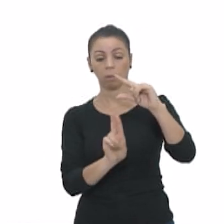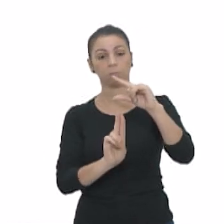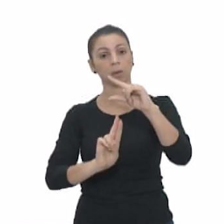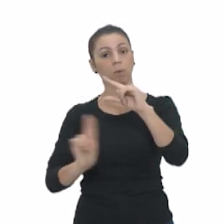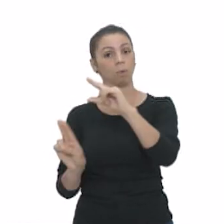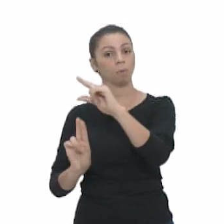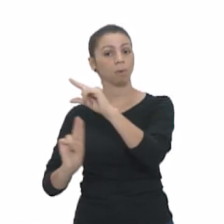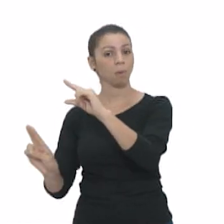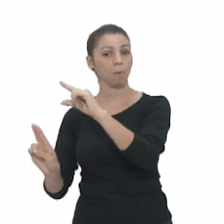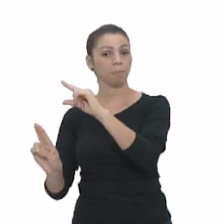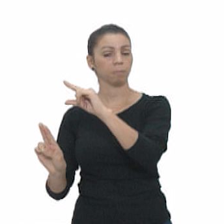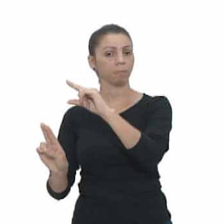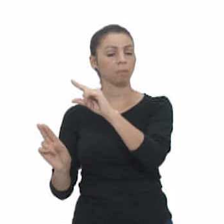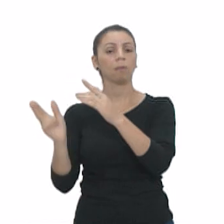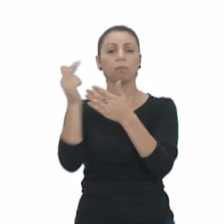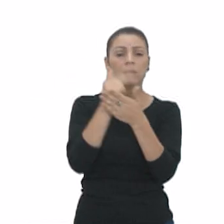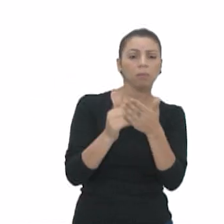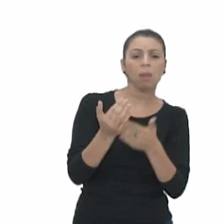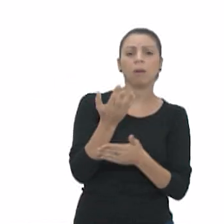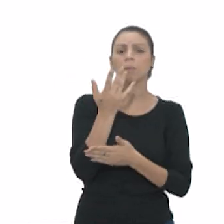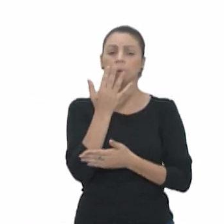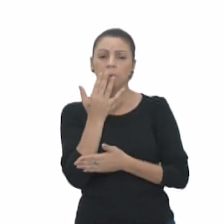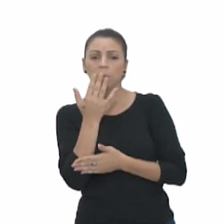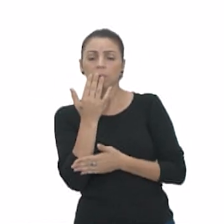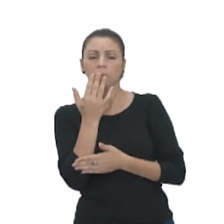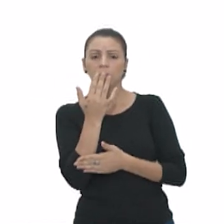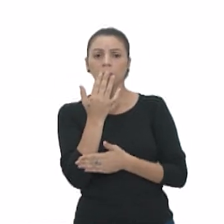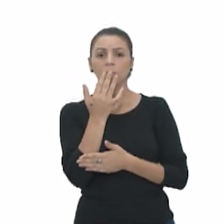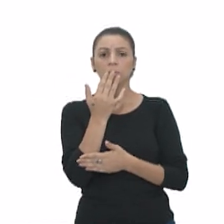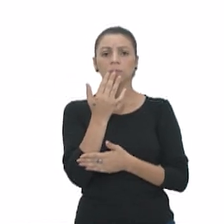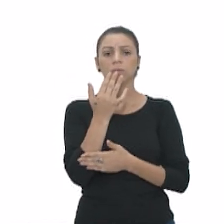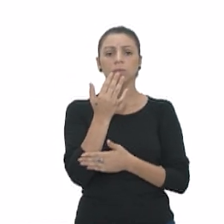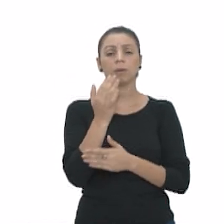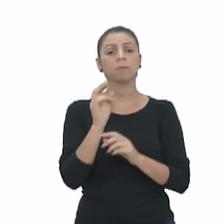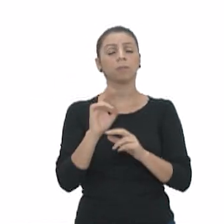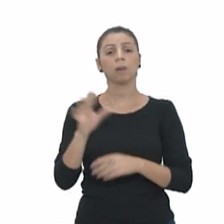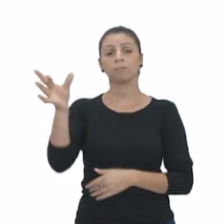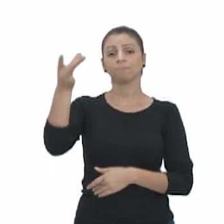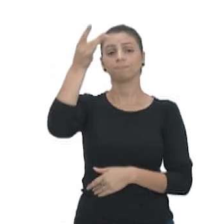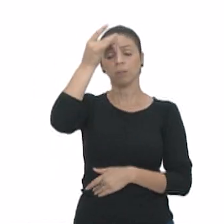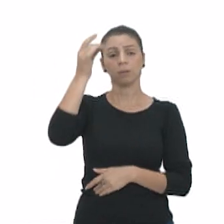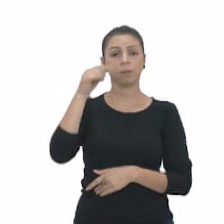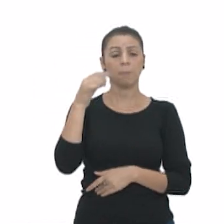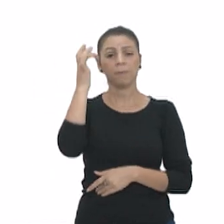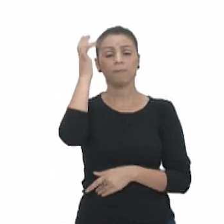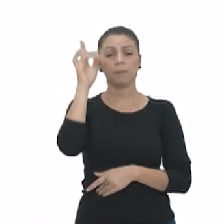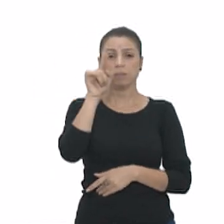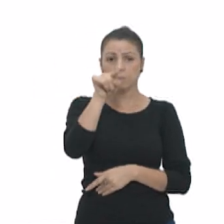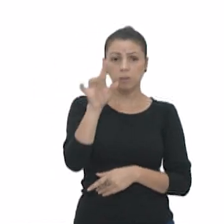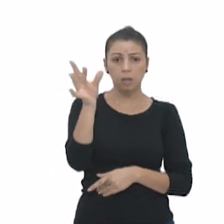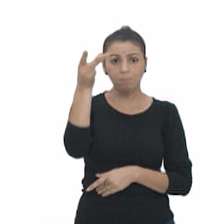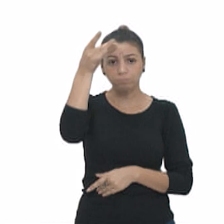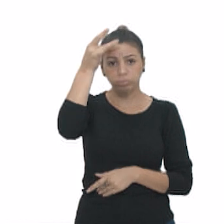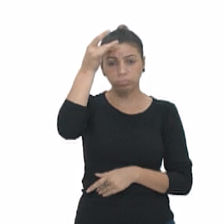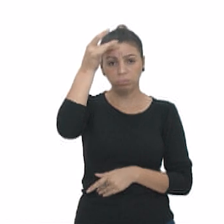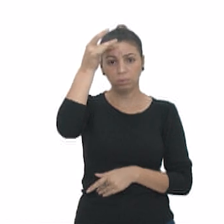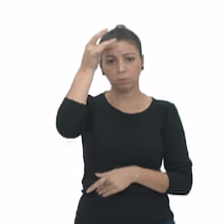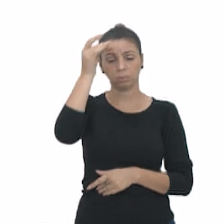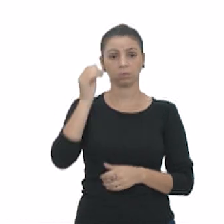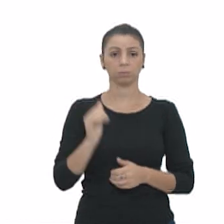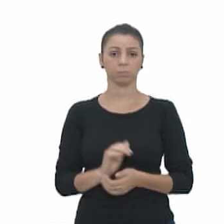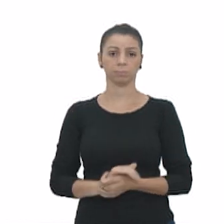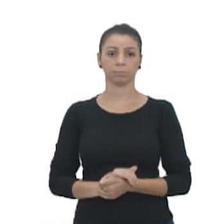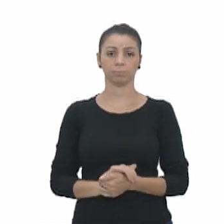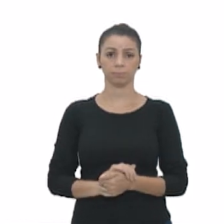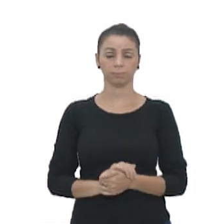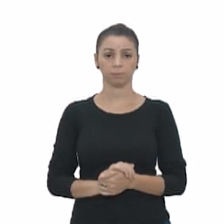Joia? Desenhe, pinte, faça com cores diferentes, porque daí fica mais fácil de você fixar em sua